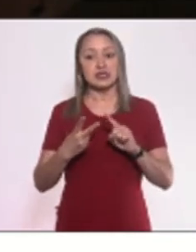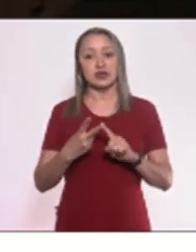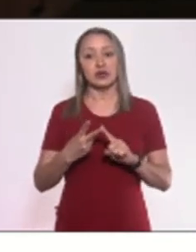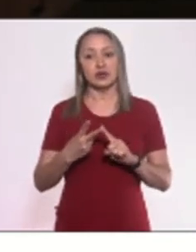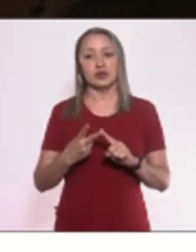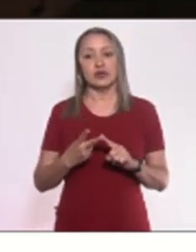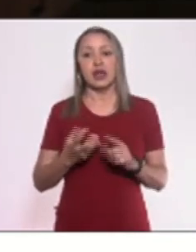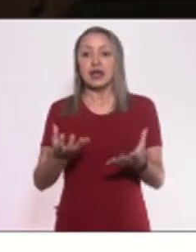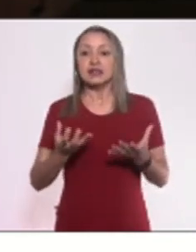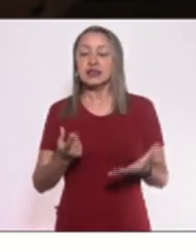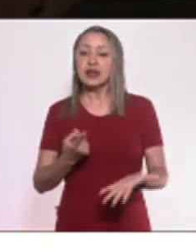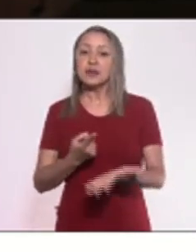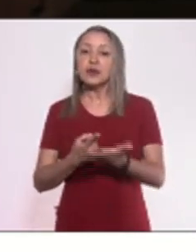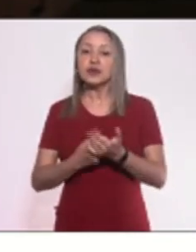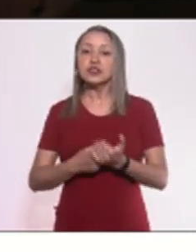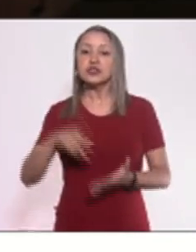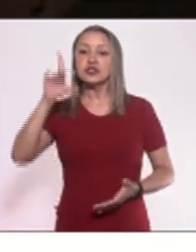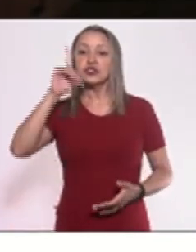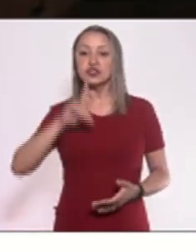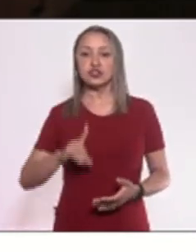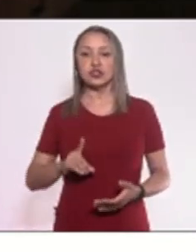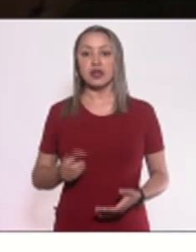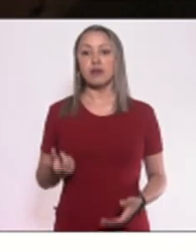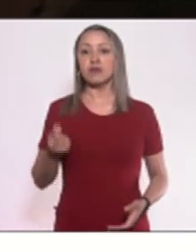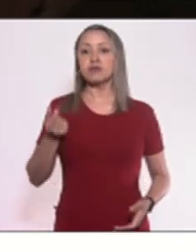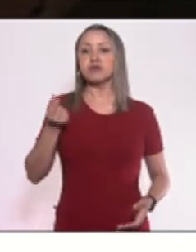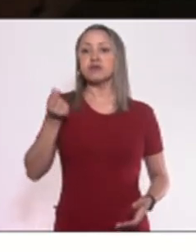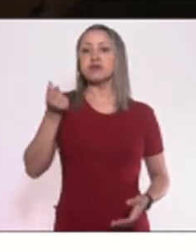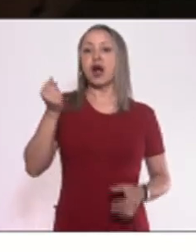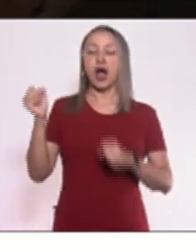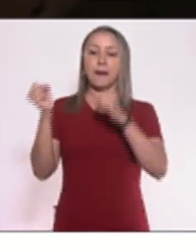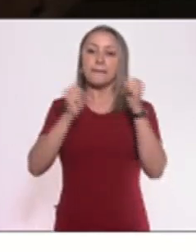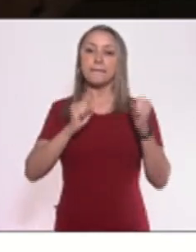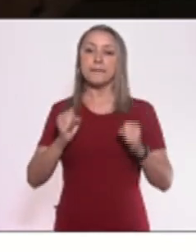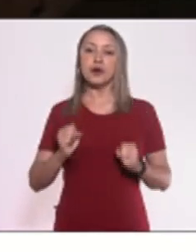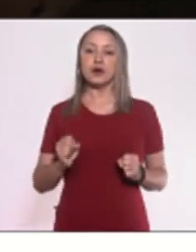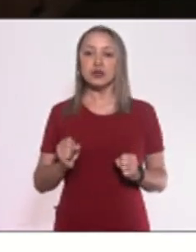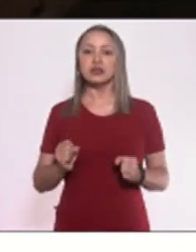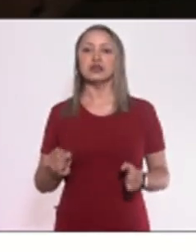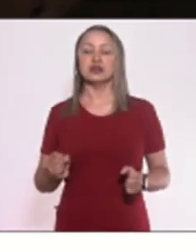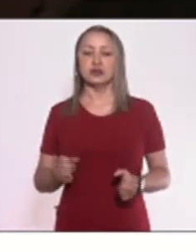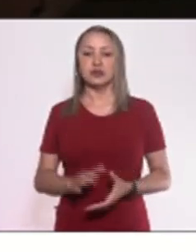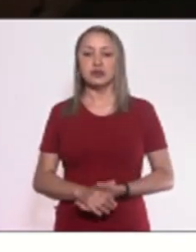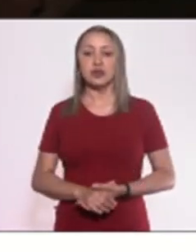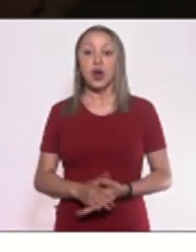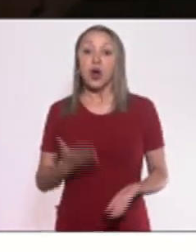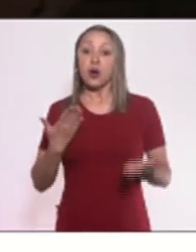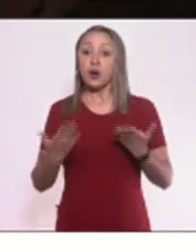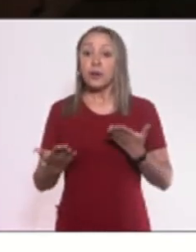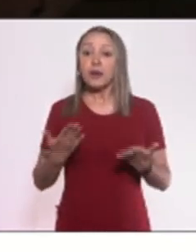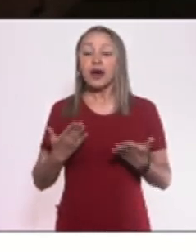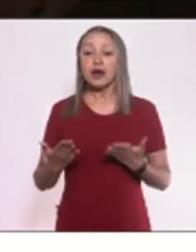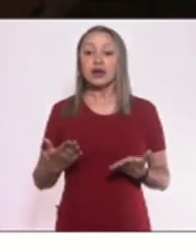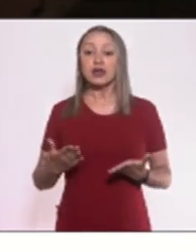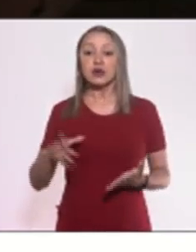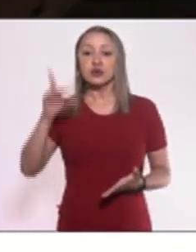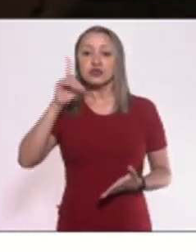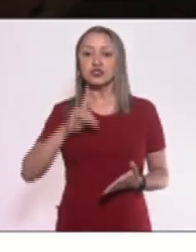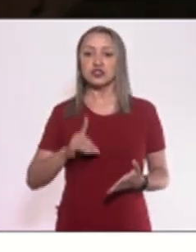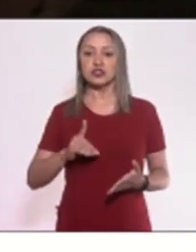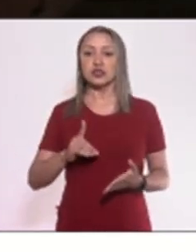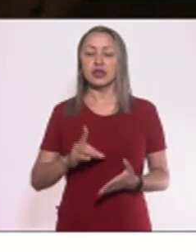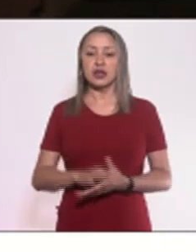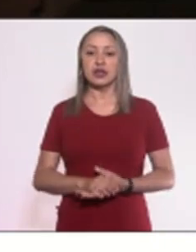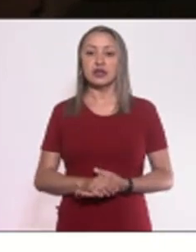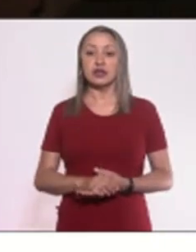quer defender o direito dos ricos e poderosos em detrimento do direito da imensa